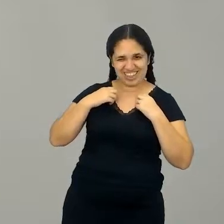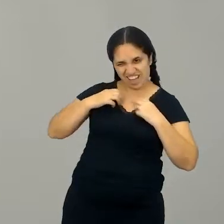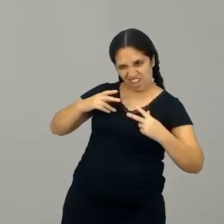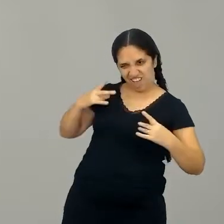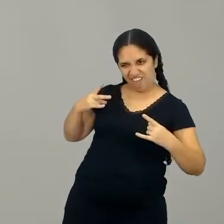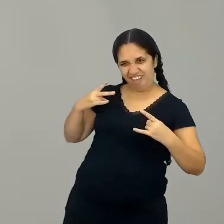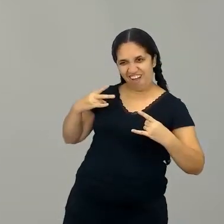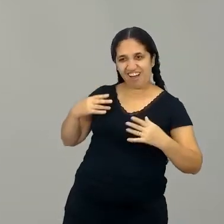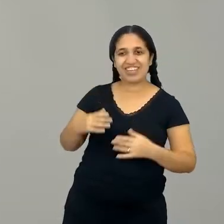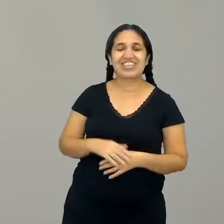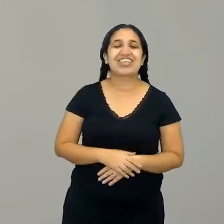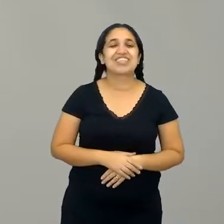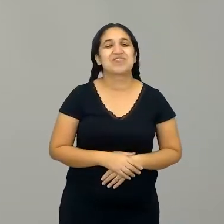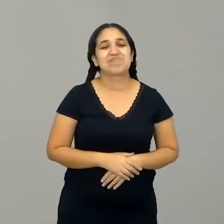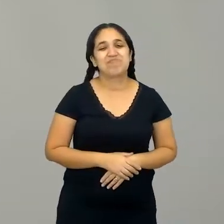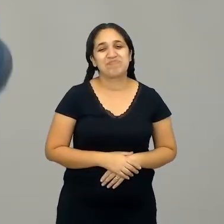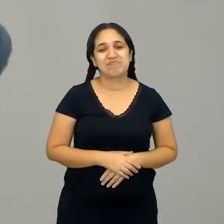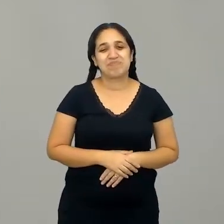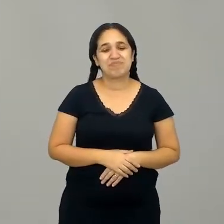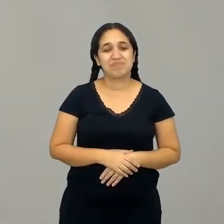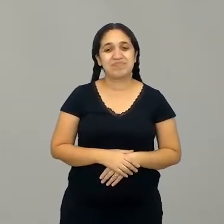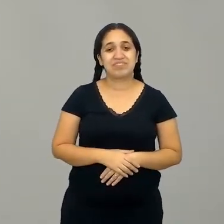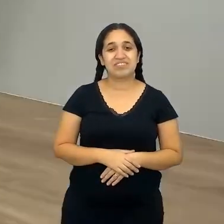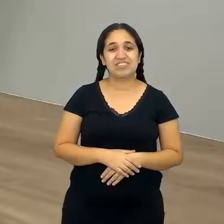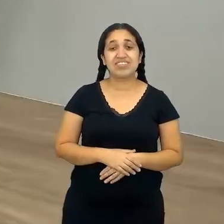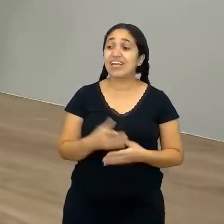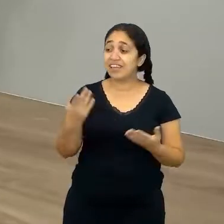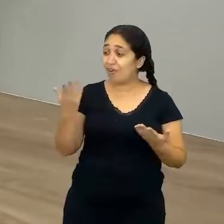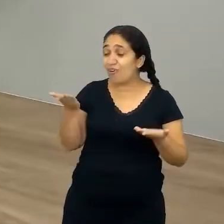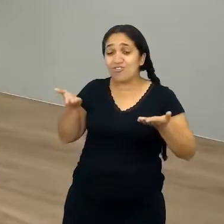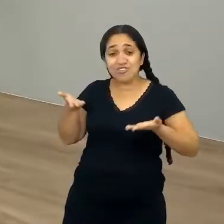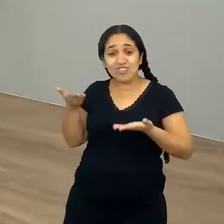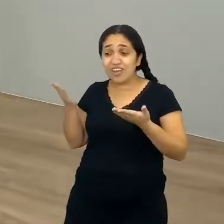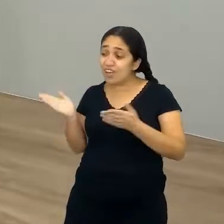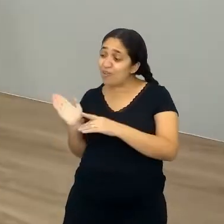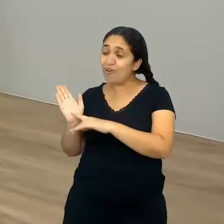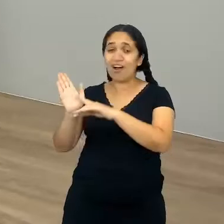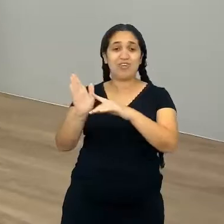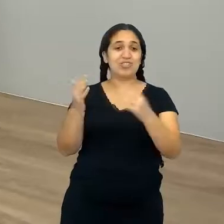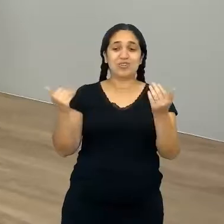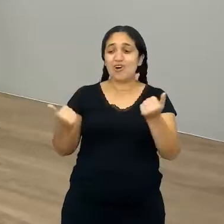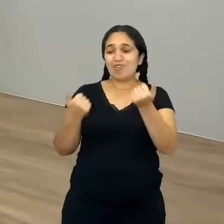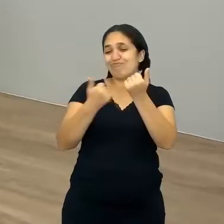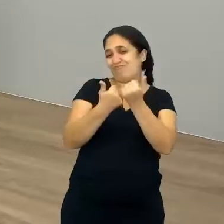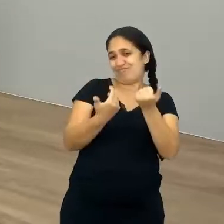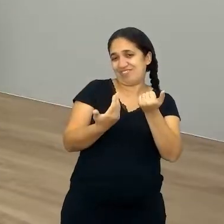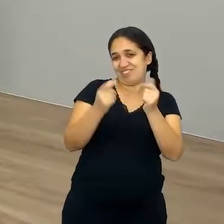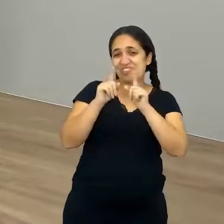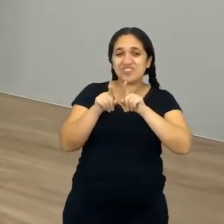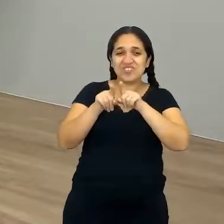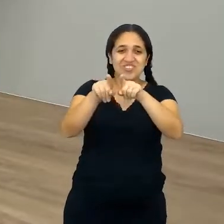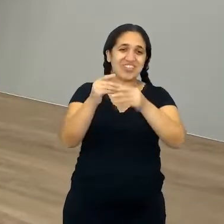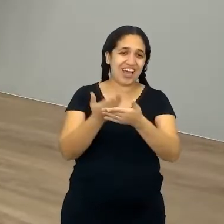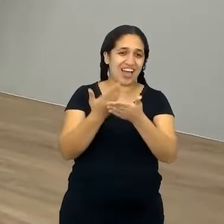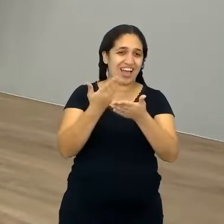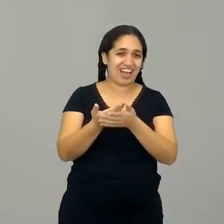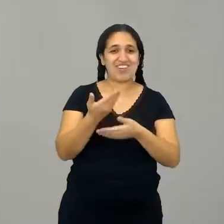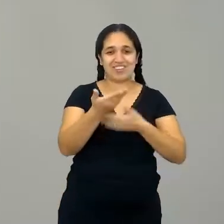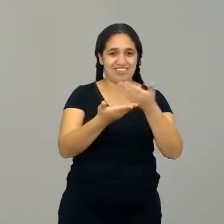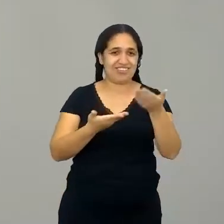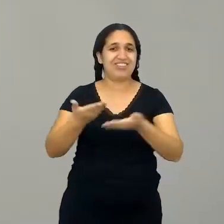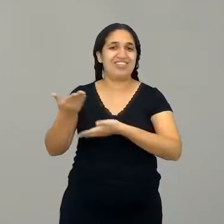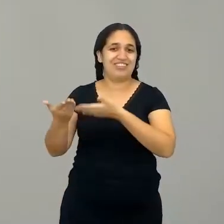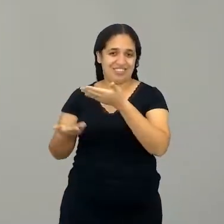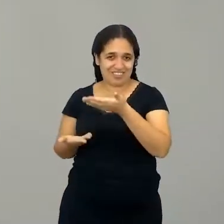Same. E tô aqui para auxiliar, para copilotar a aula. Uma troca aí, né,